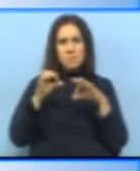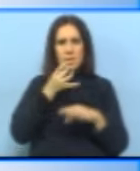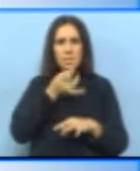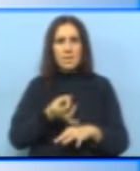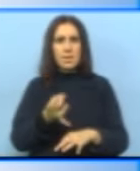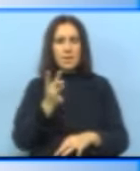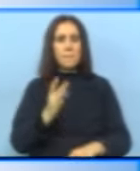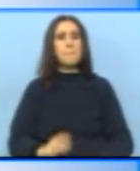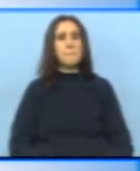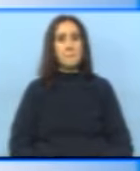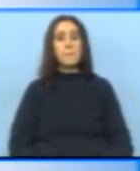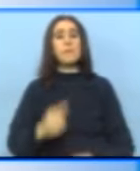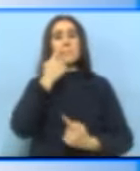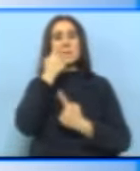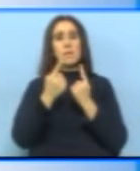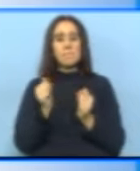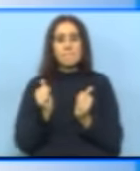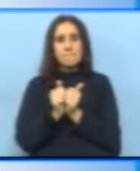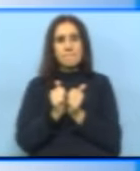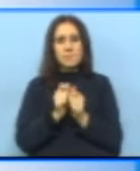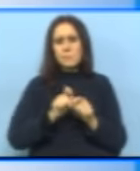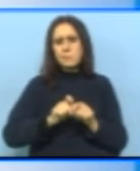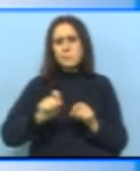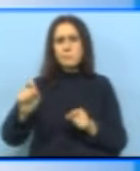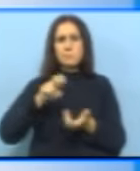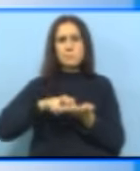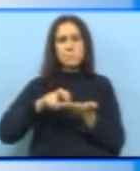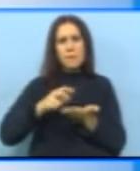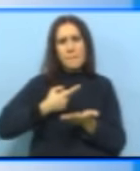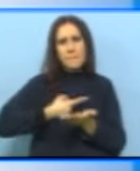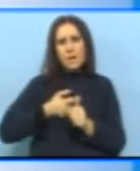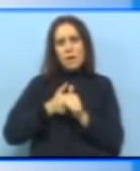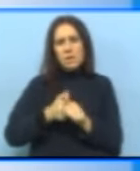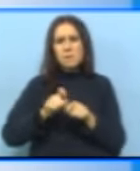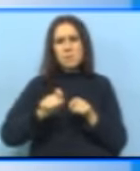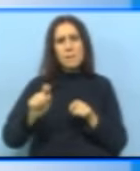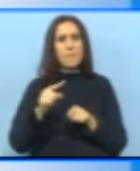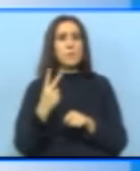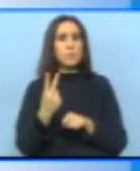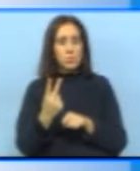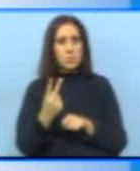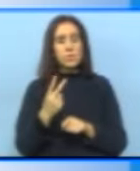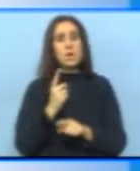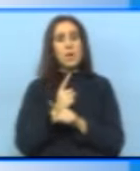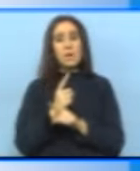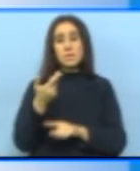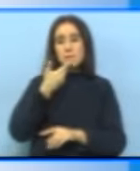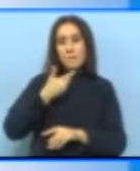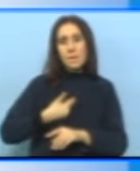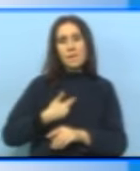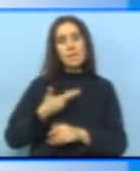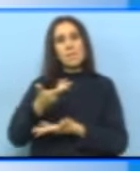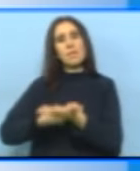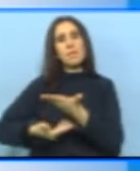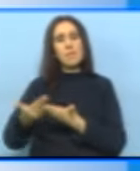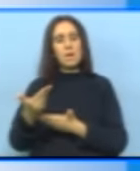Se alguém te obrigar a acompanhá-lo durante 1 milha, acompanha-o durante 2. Dá a quem te pedir, e não